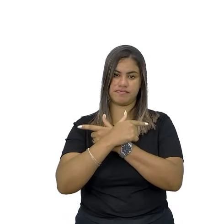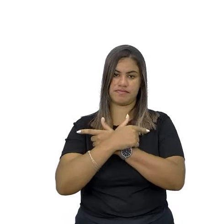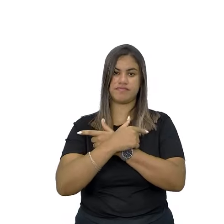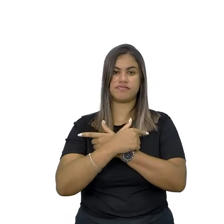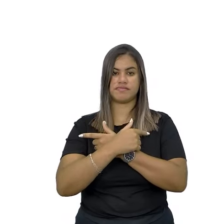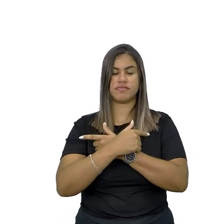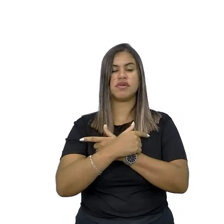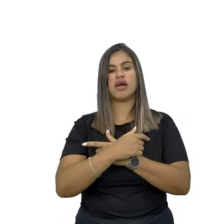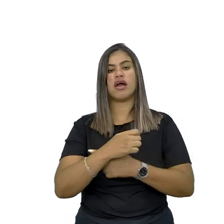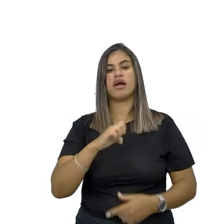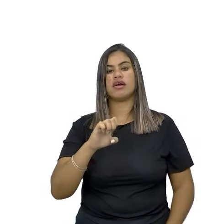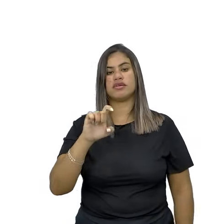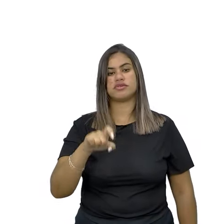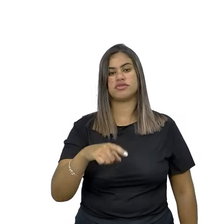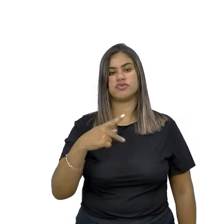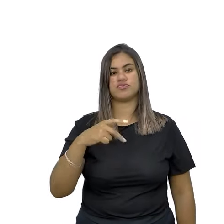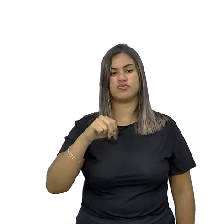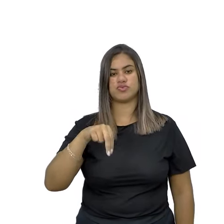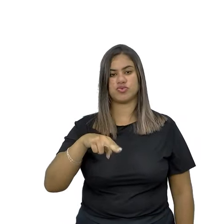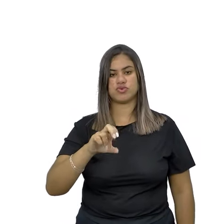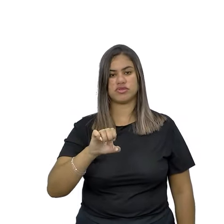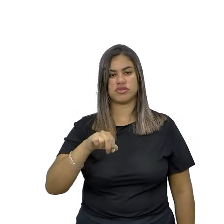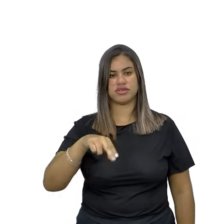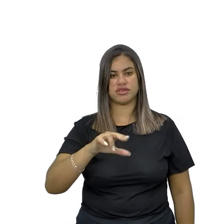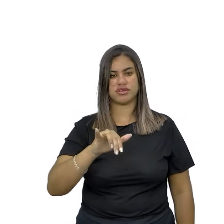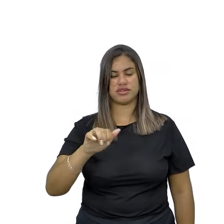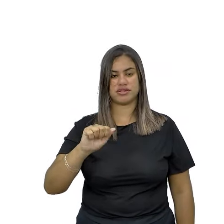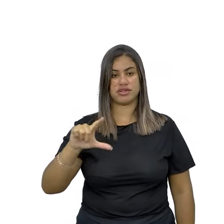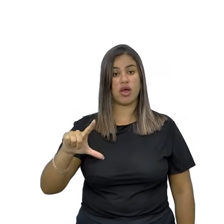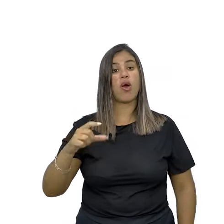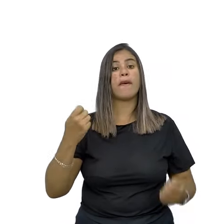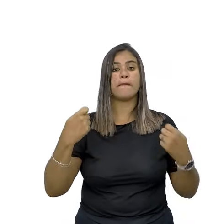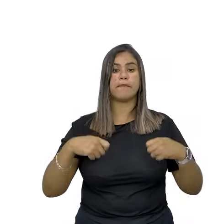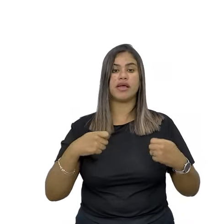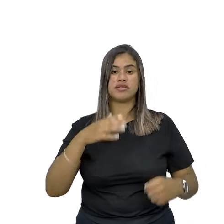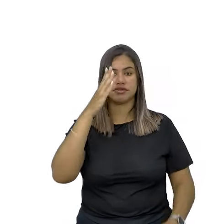resolver essa equação exponencial, precisa fatorar.